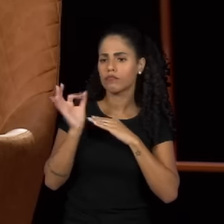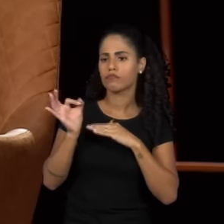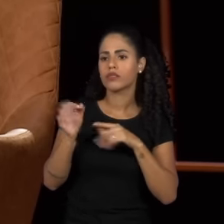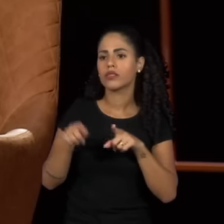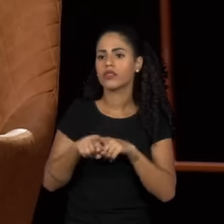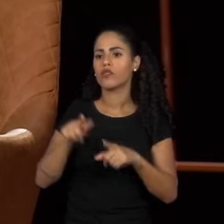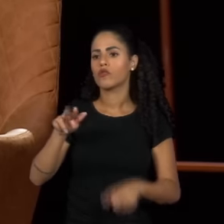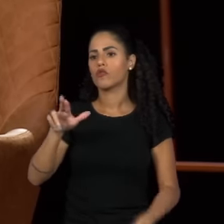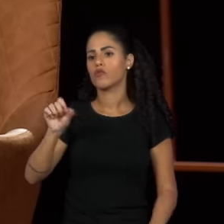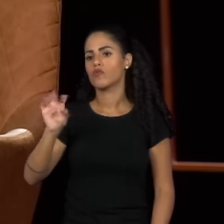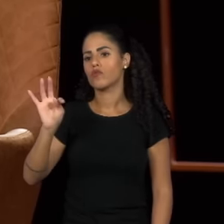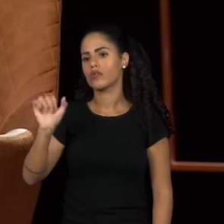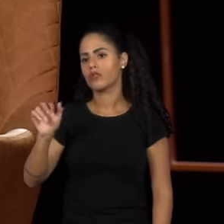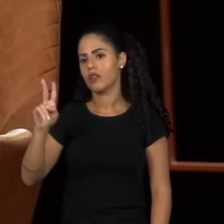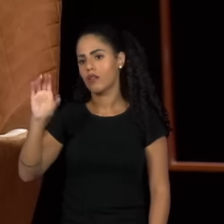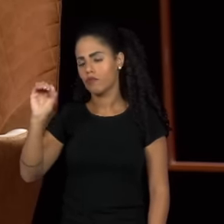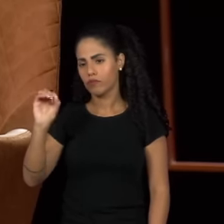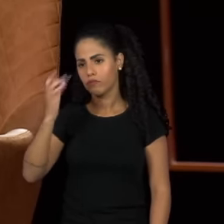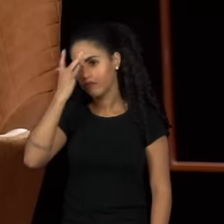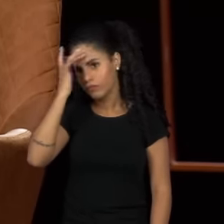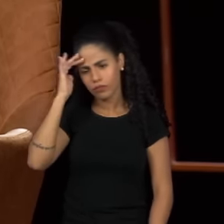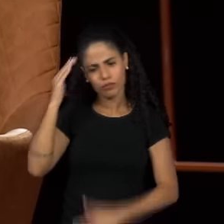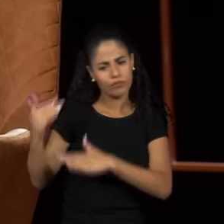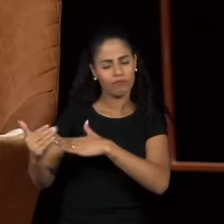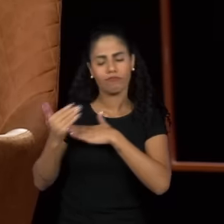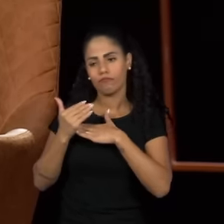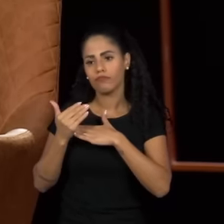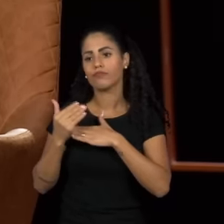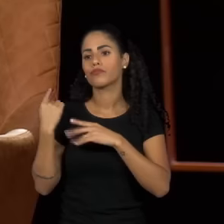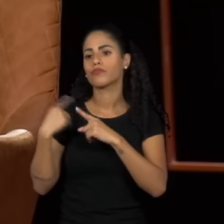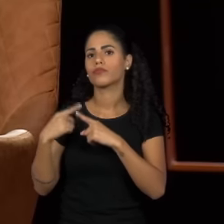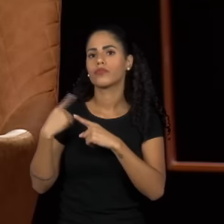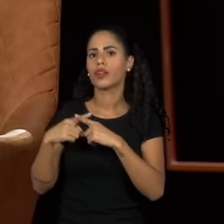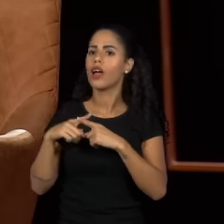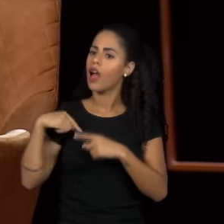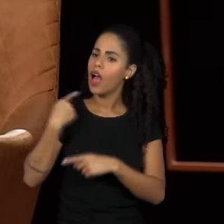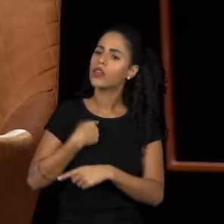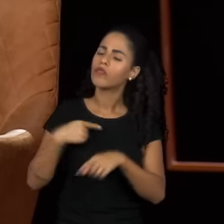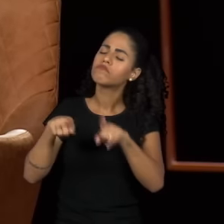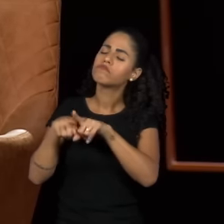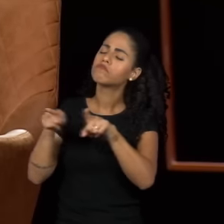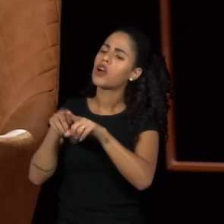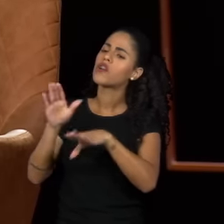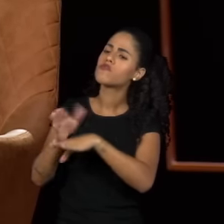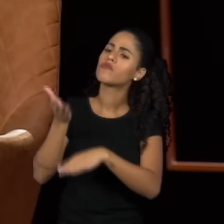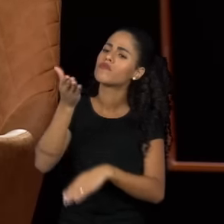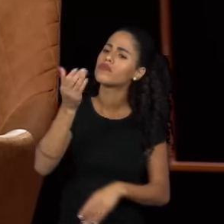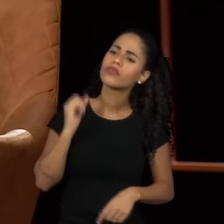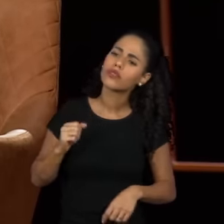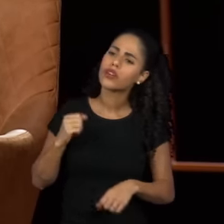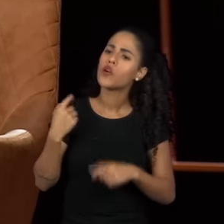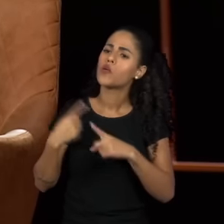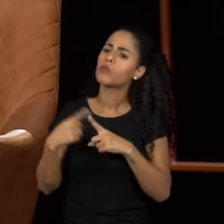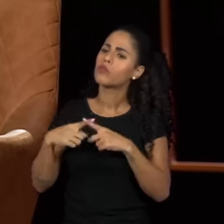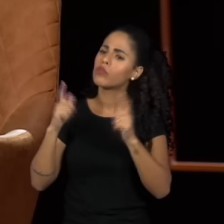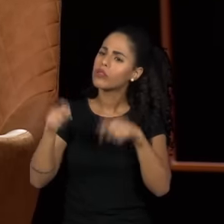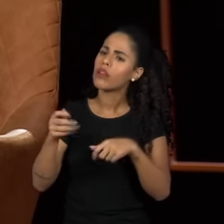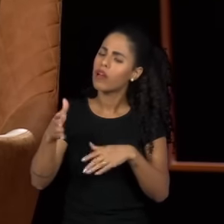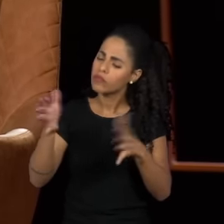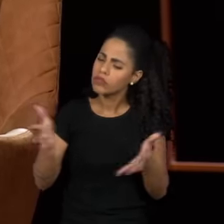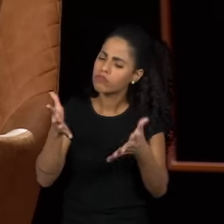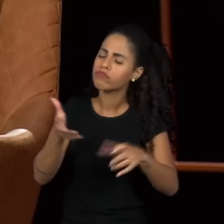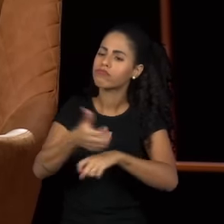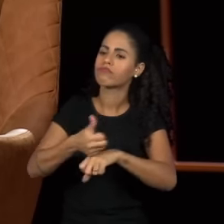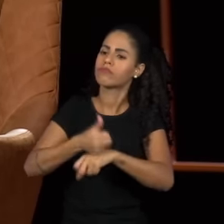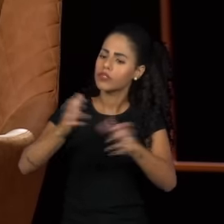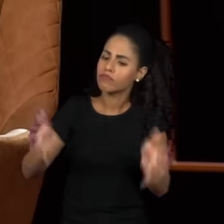Gustavo e o Hermes da CAL, né? Eles me ajudaram muito porque eles falaram, a gente também vai te ajudar, porque a gente acha que você tem que seguir a carreira.